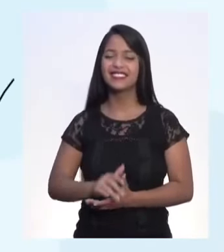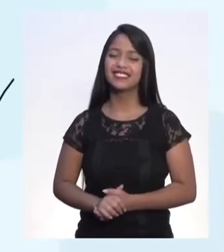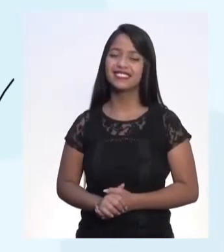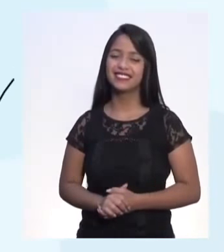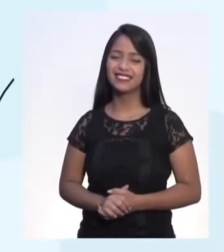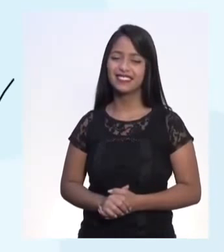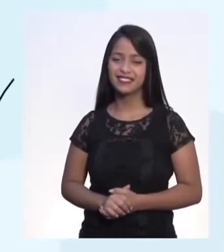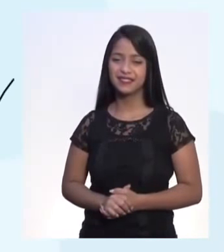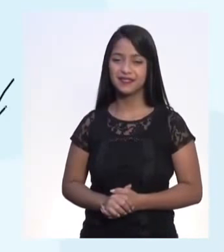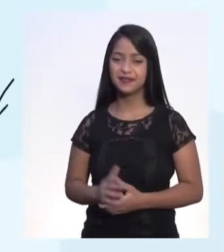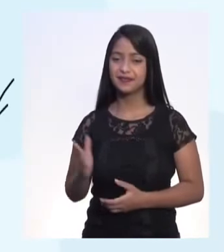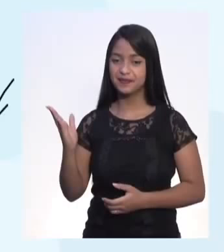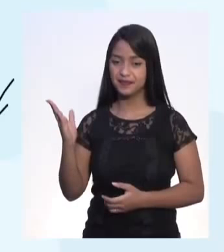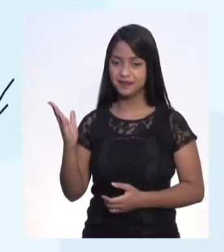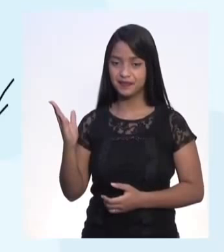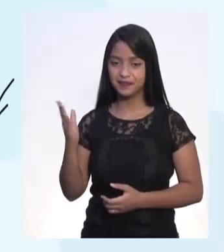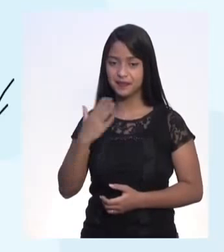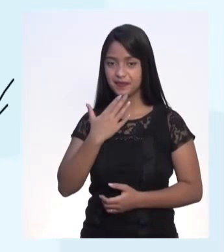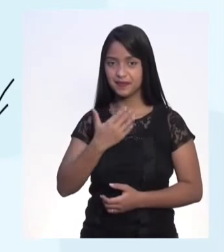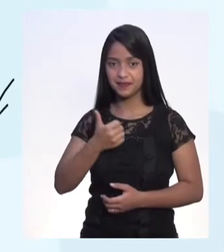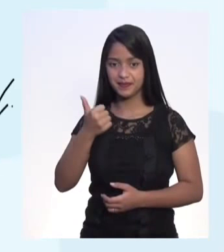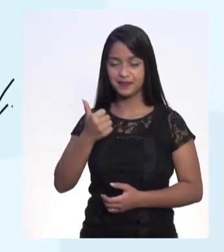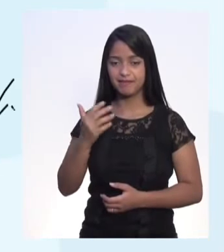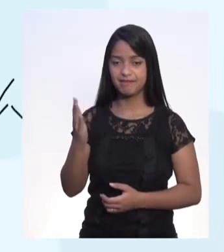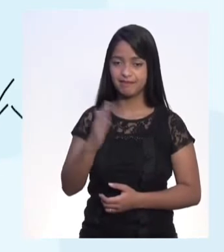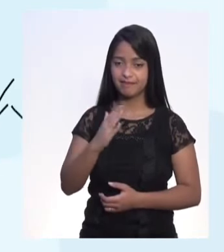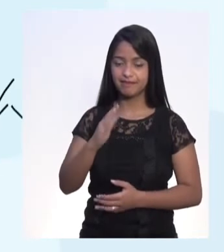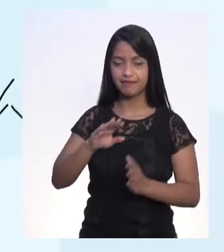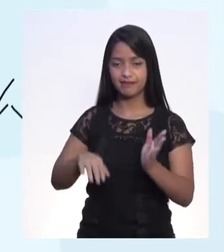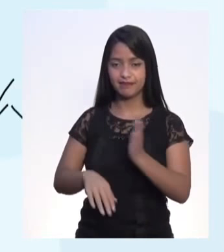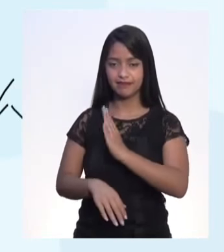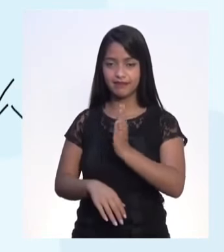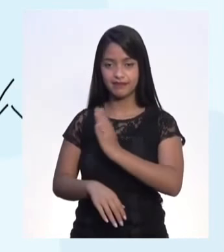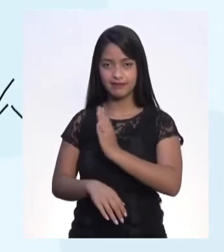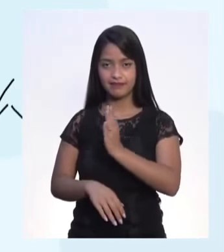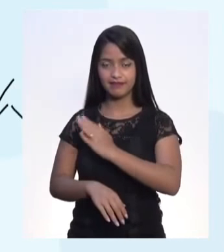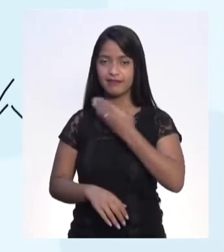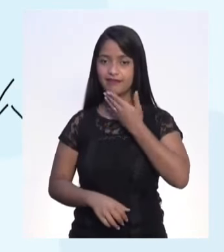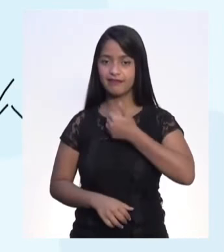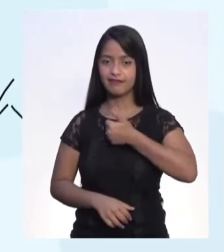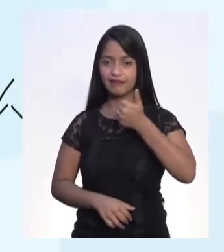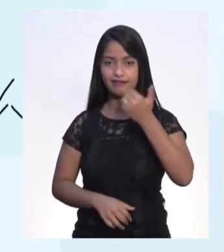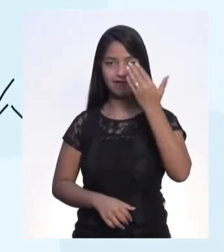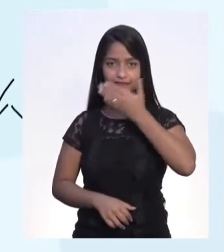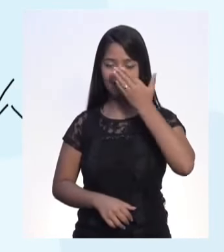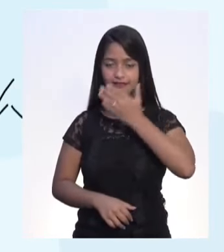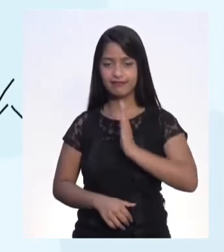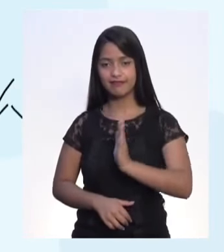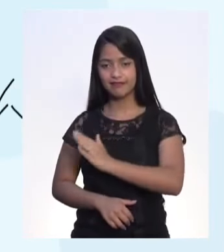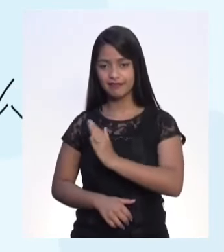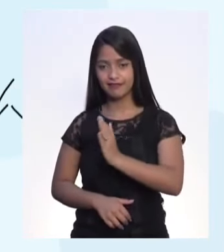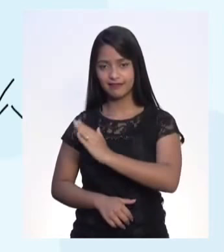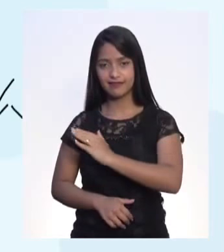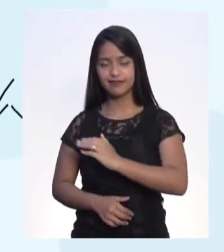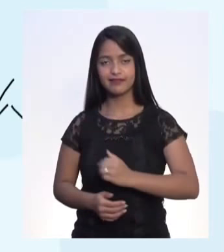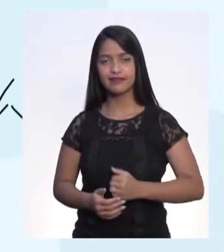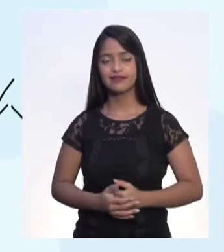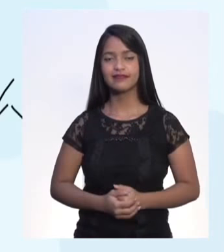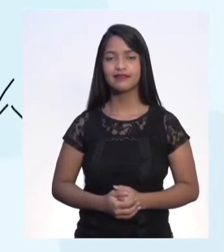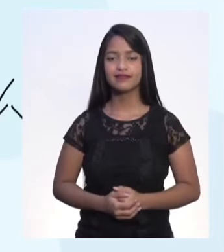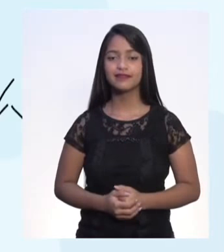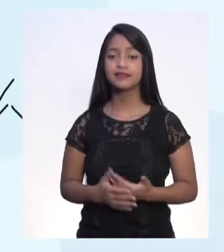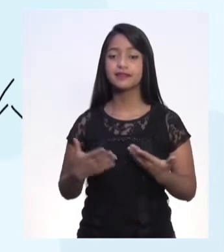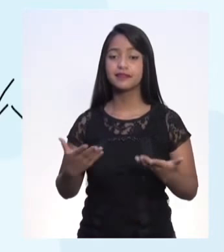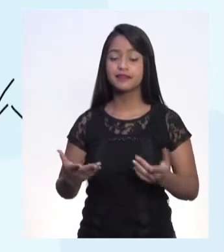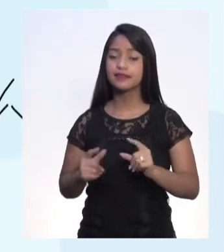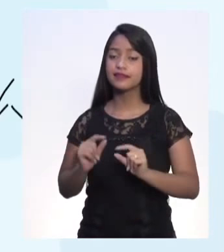deixa eu pegar a Kia na melhorar isso aqui não vem mais parece que eu acho que não dá para ver os não não é mais para esquerda para Então